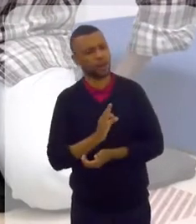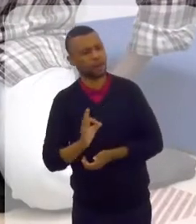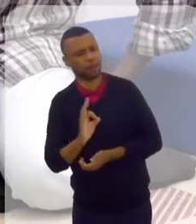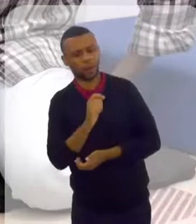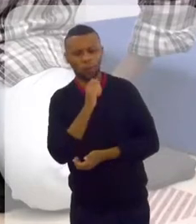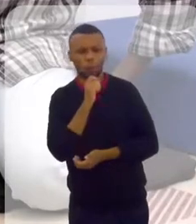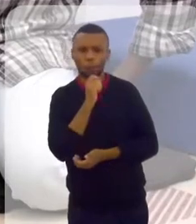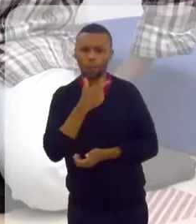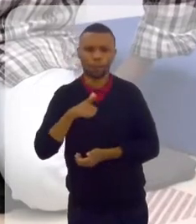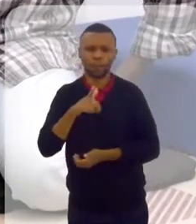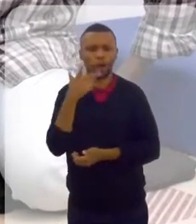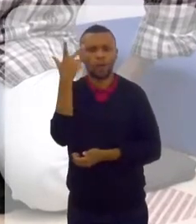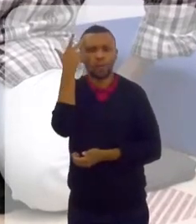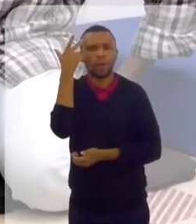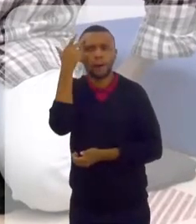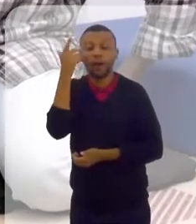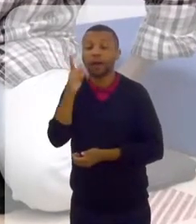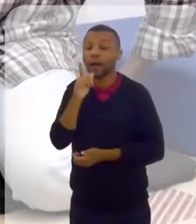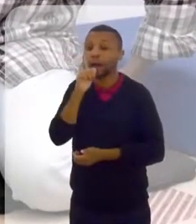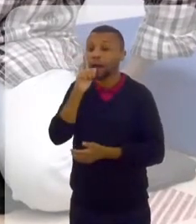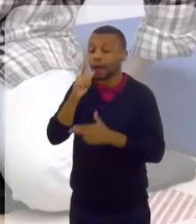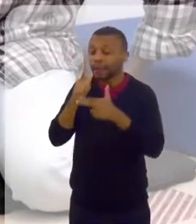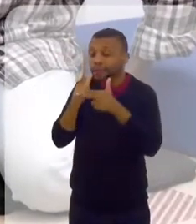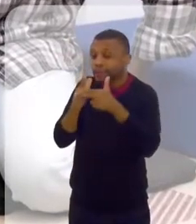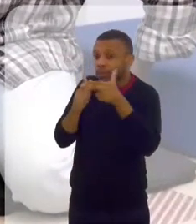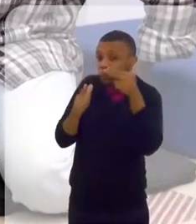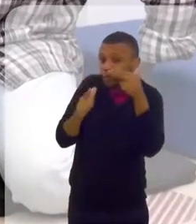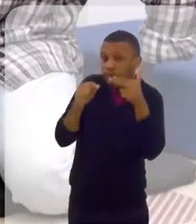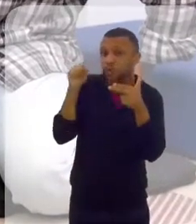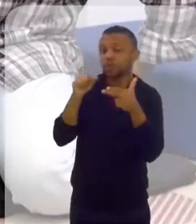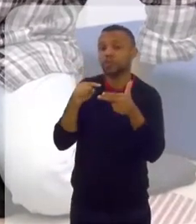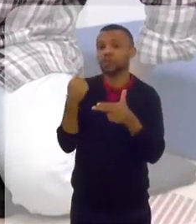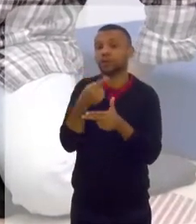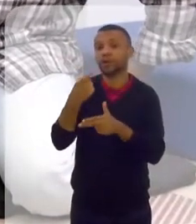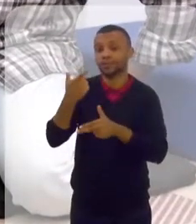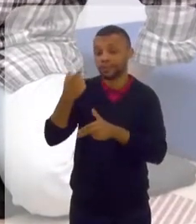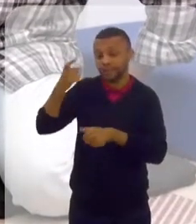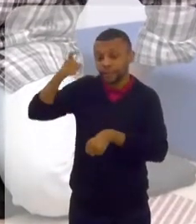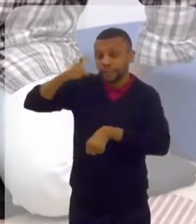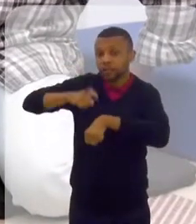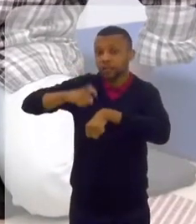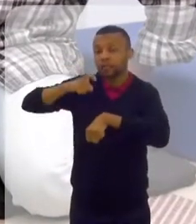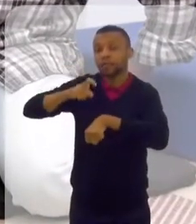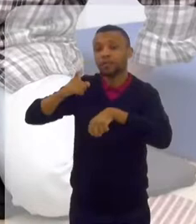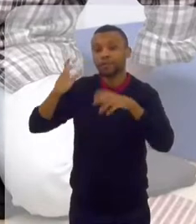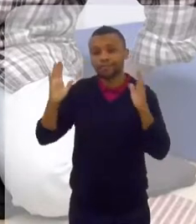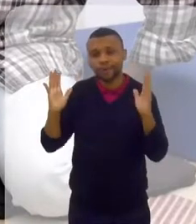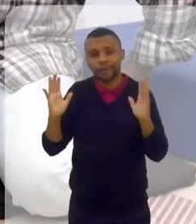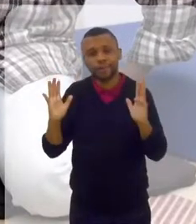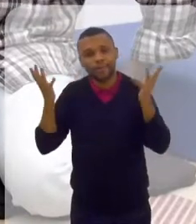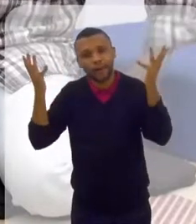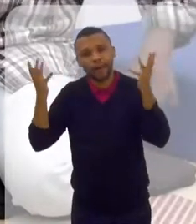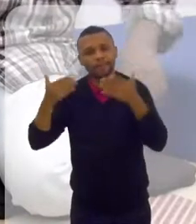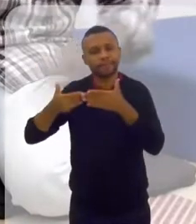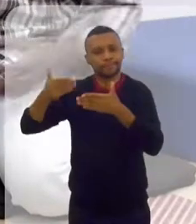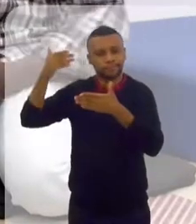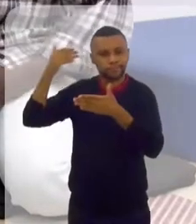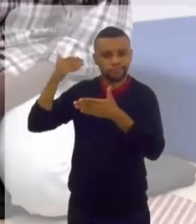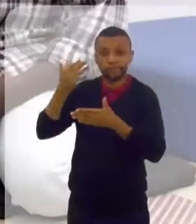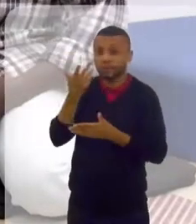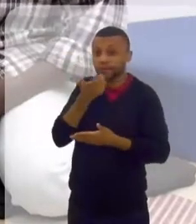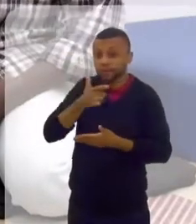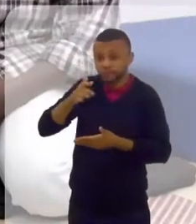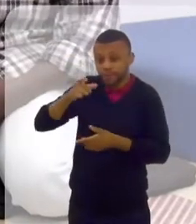não, não. Normalmente não faz. Normal. A circuncisão para nós, a gente faz assim, uma cerimônia. Sim. Isso. Então, ele,